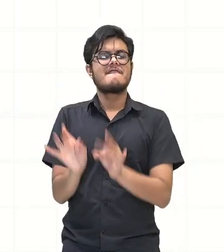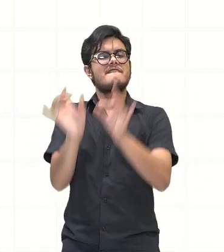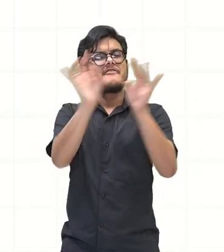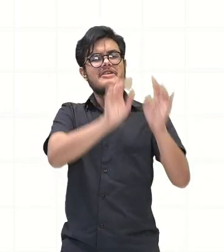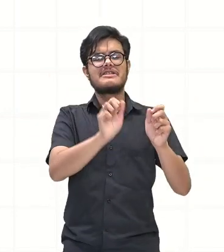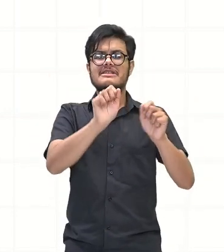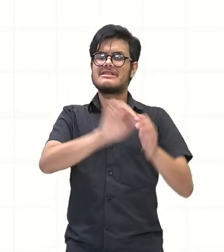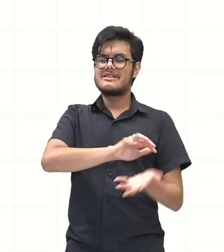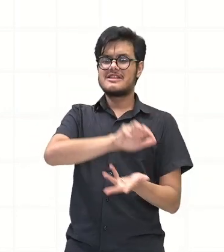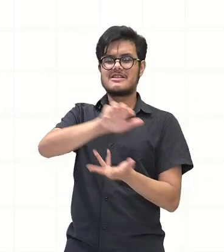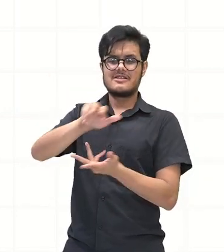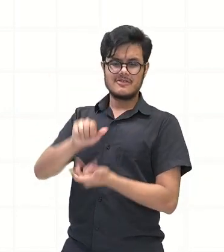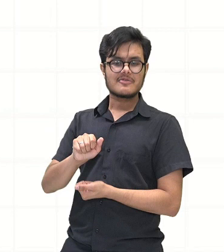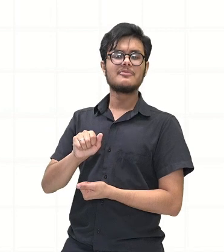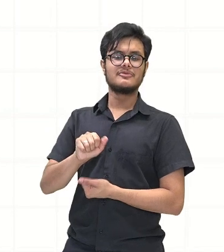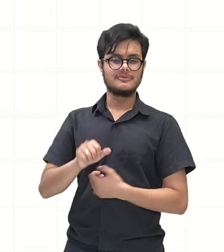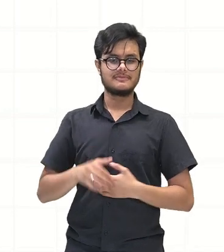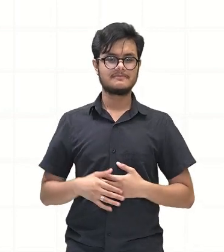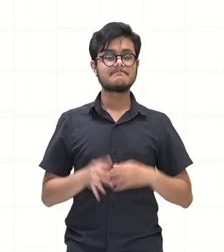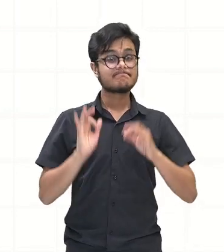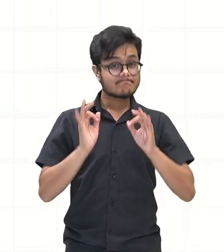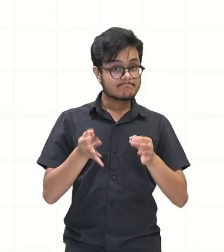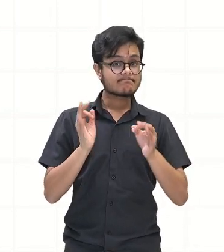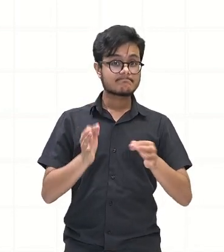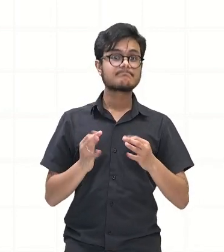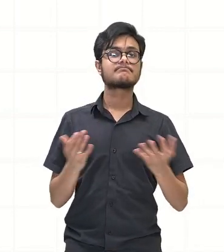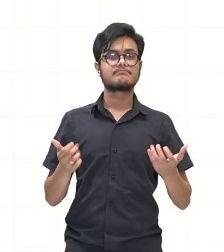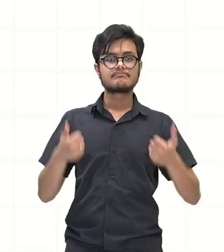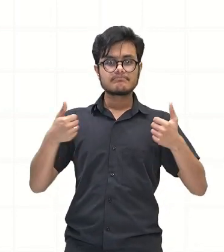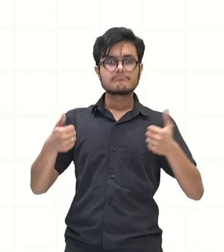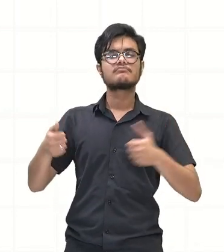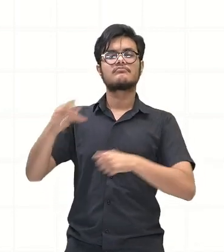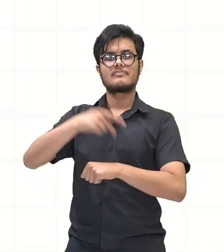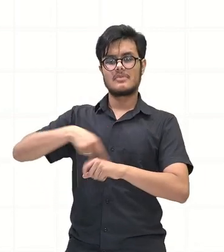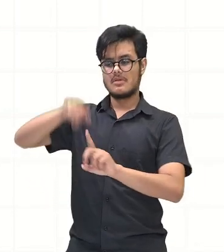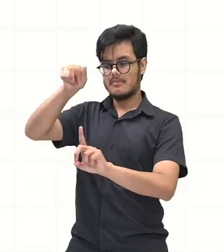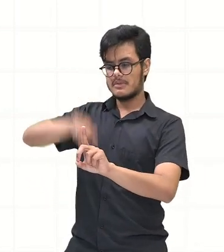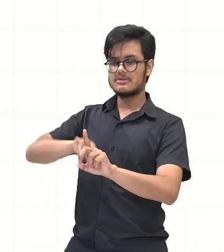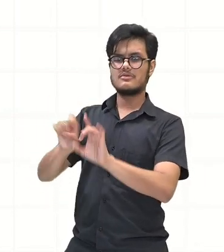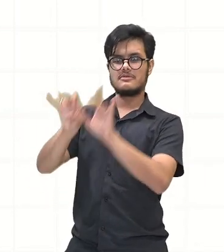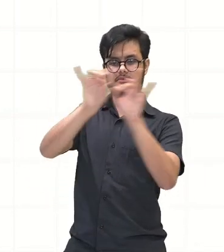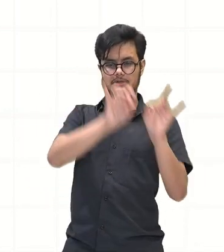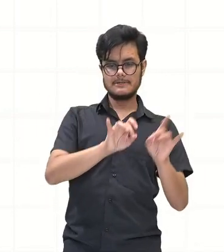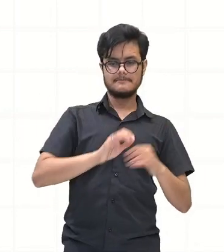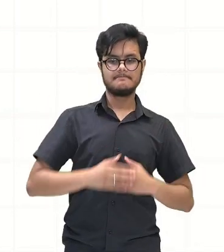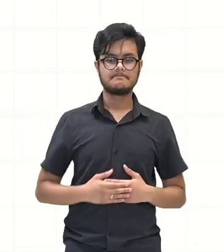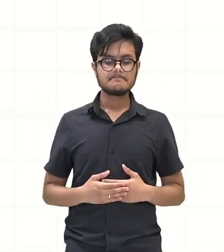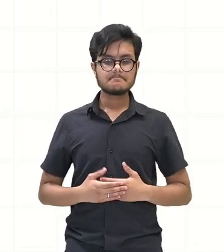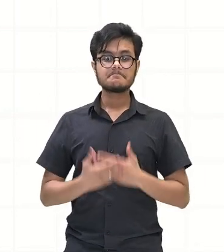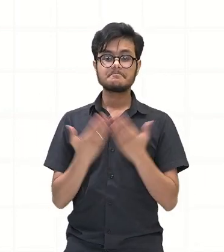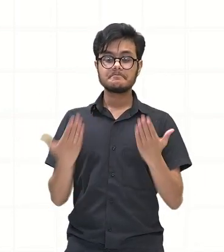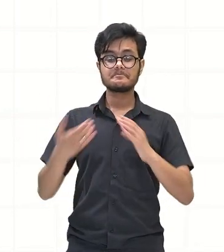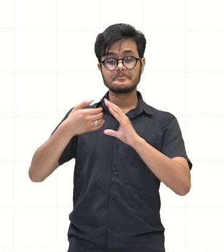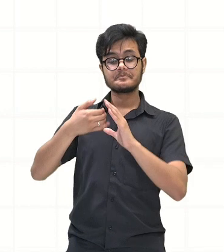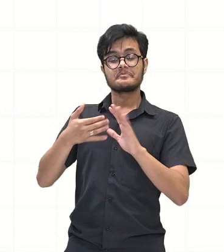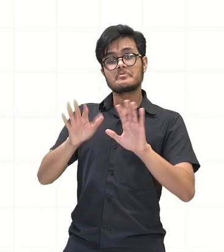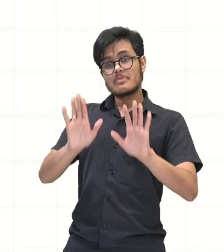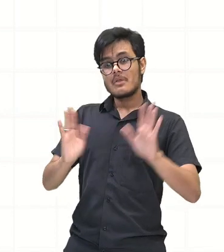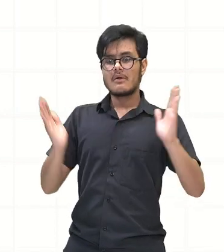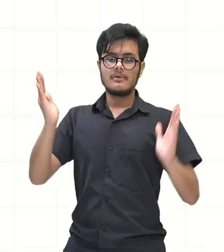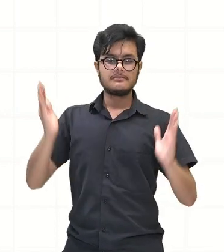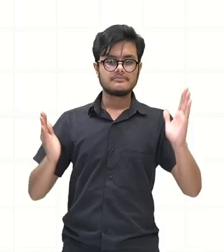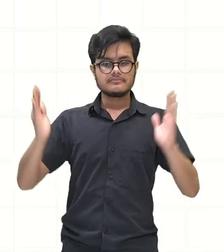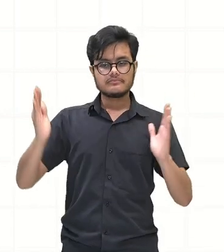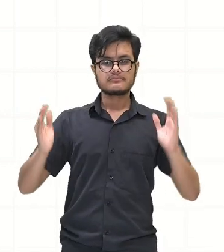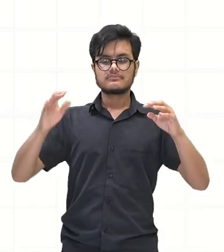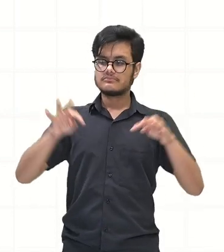oferecer nesse tráfico negreiro, né, nesse comércio de pessoas que serão escravizadas. E nesse contexto,